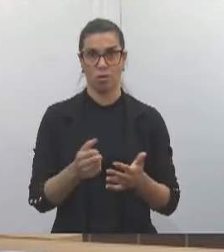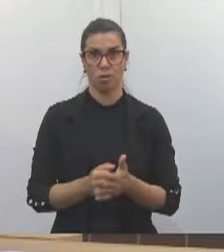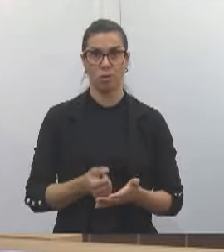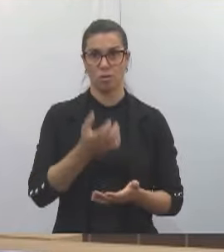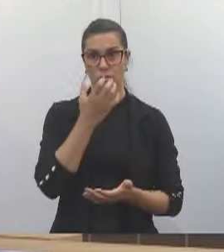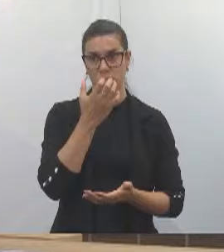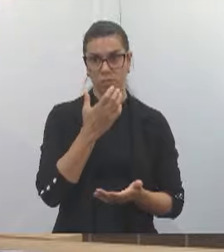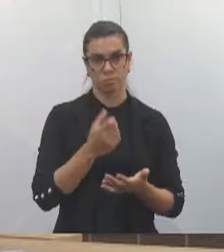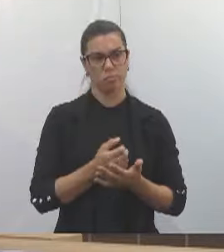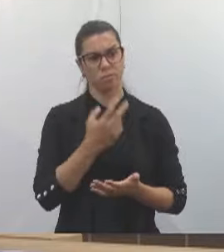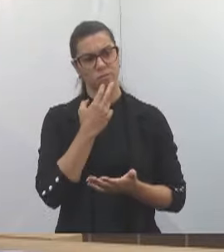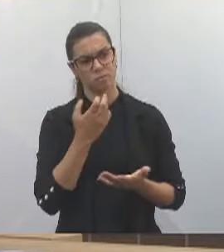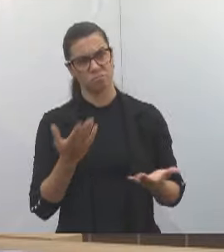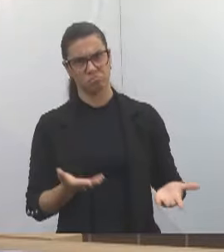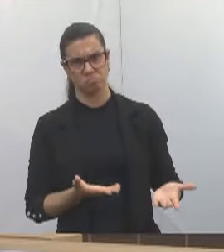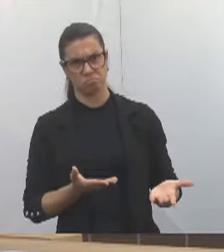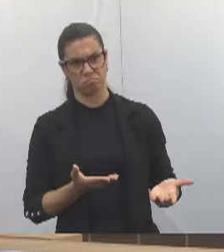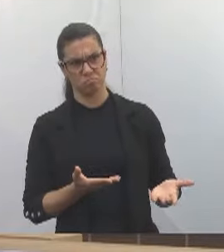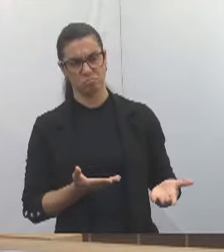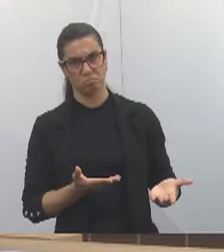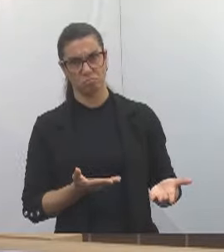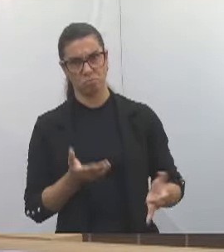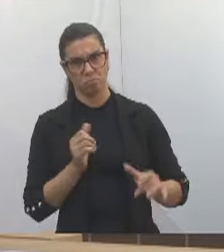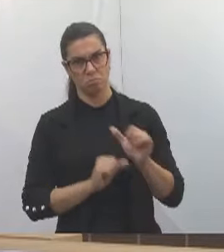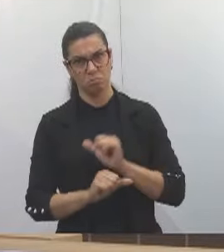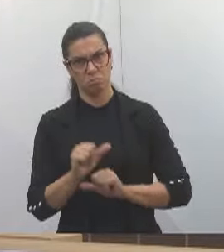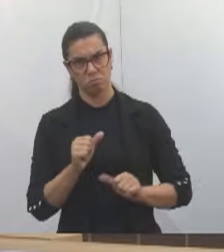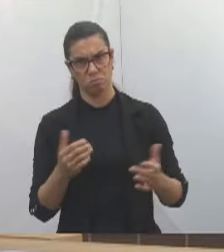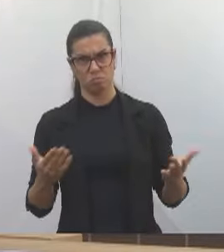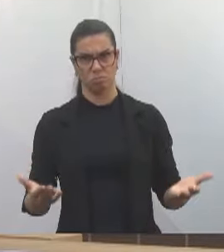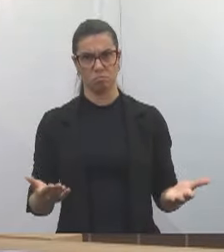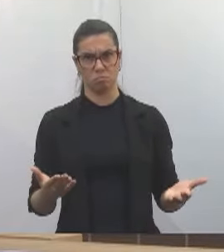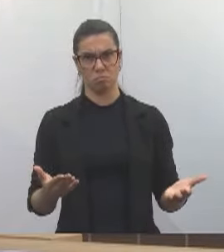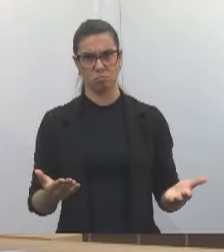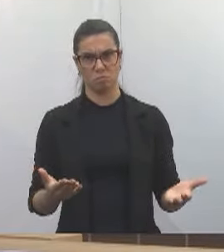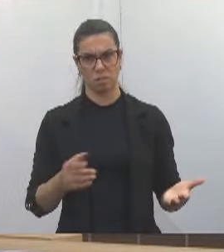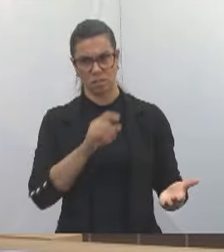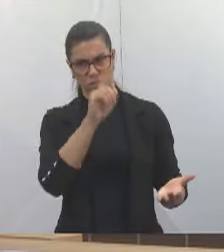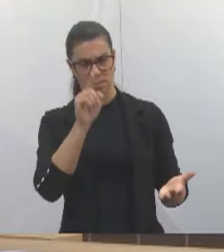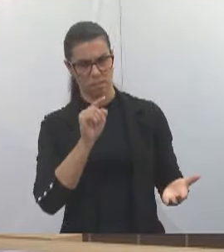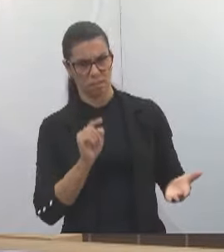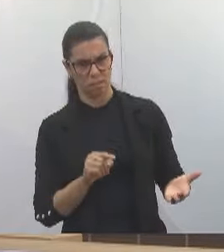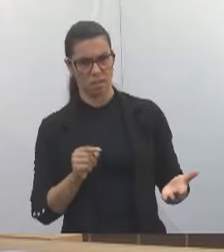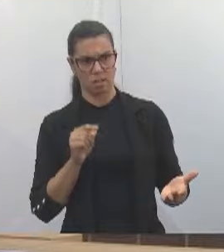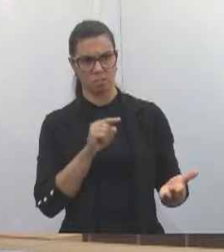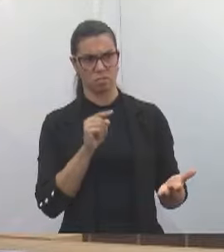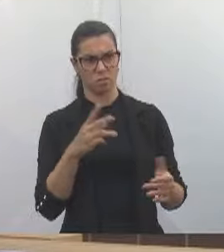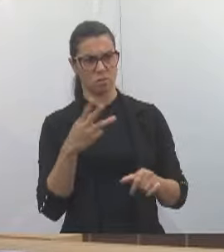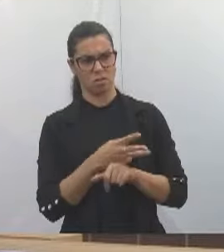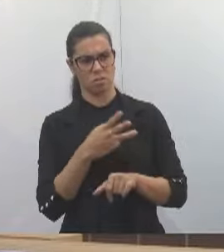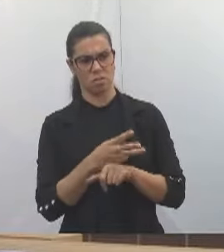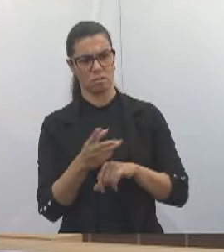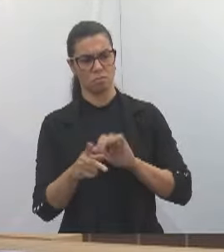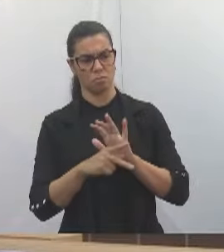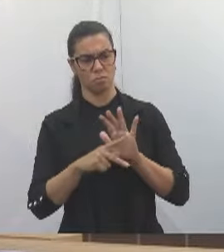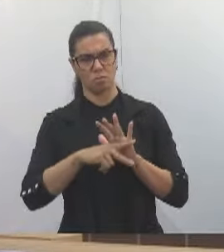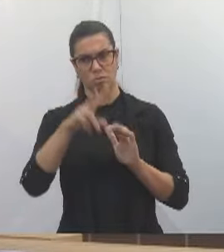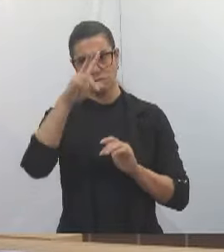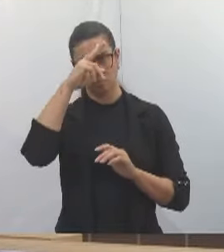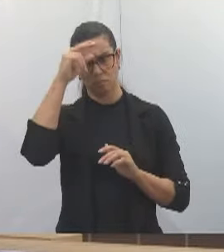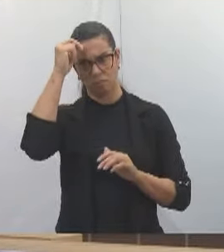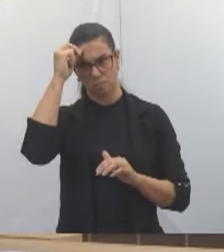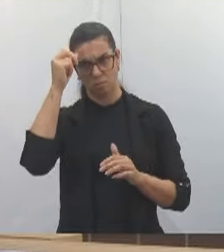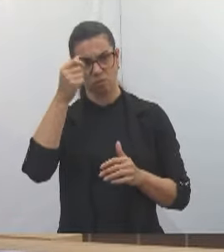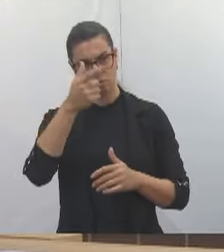Poxa, que Valmir que é esse? Que mudou tanto, meu Deus do céu. Será que você recebeu o WhatsApp do prefeito para você fazer isso de